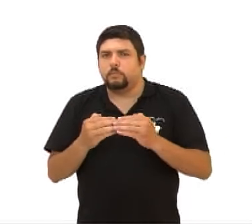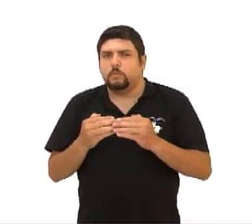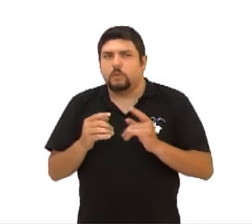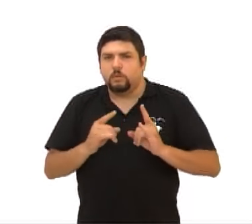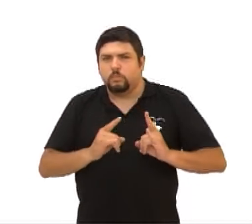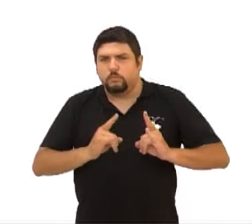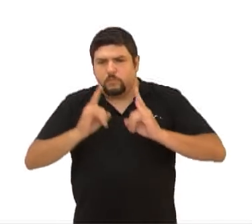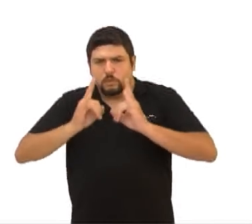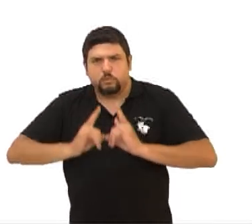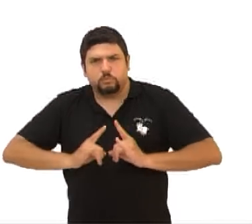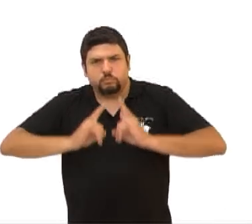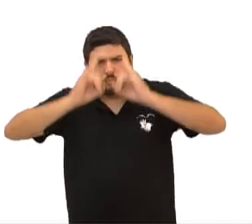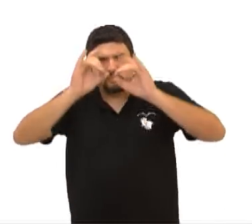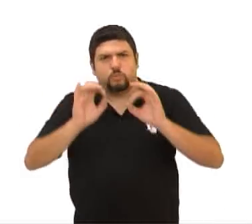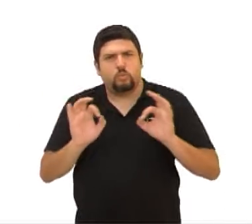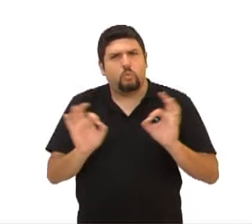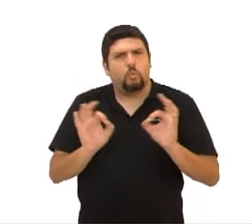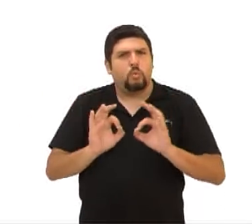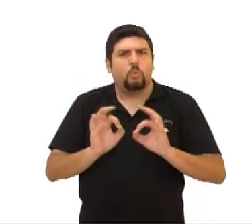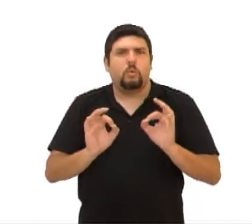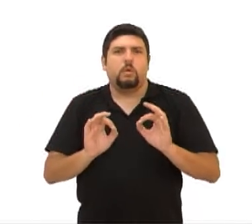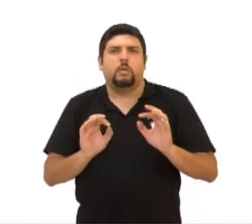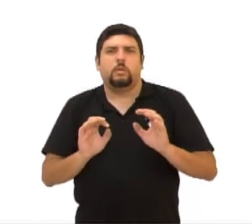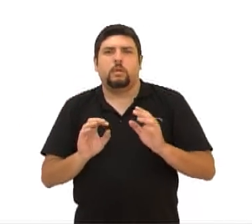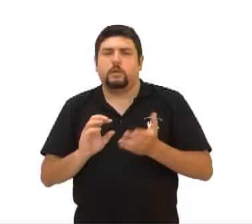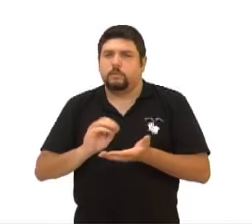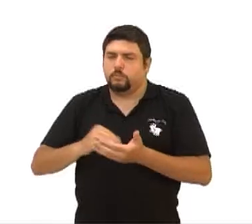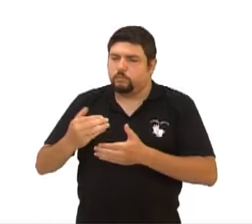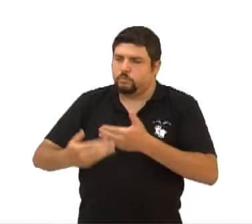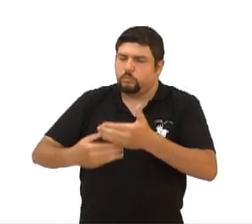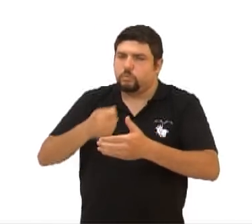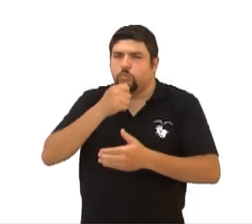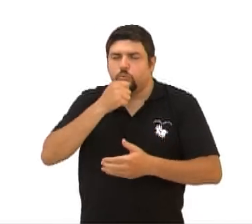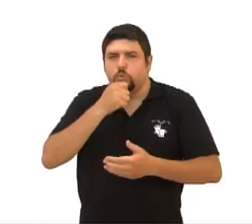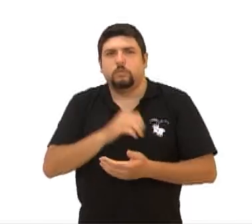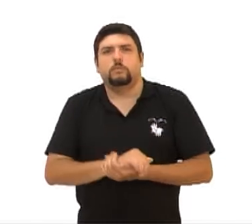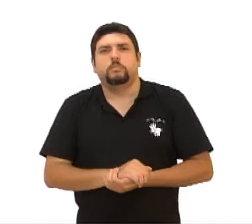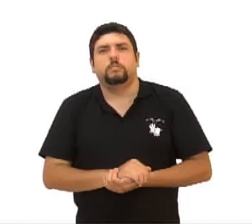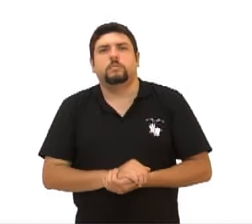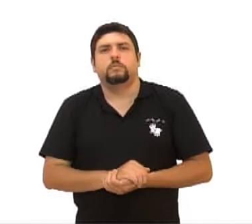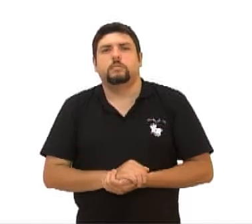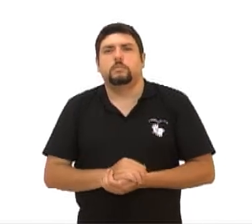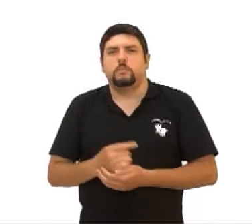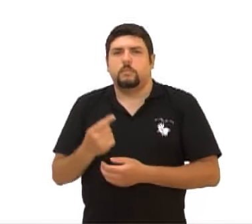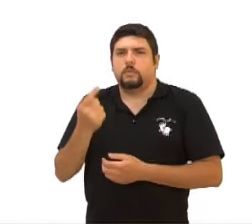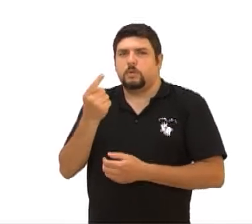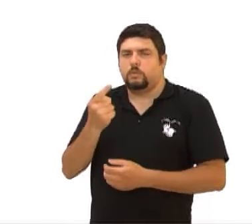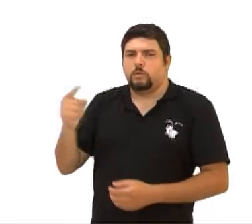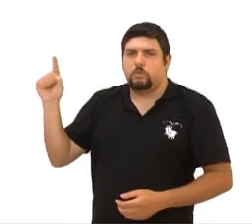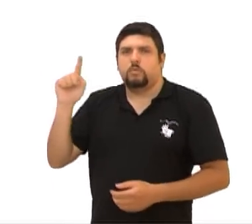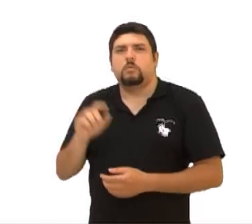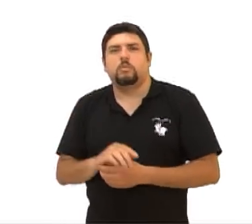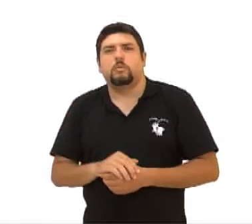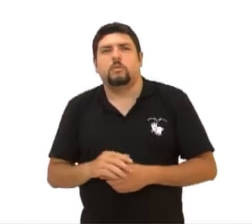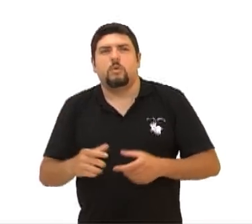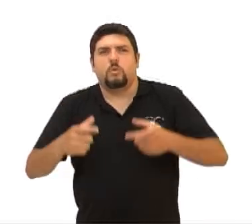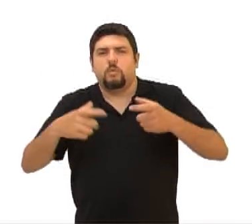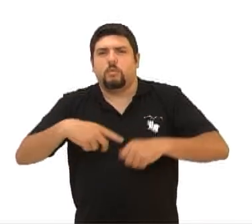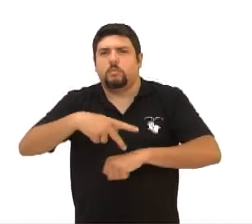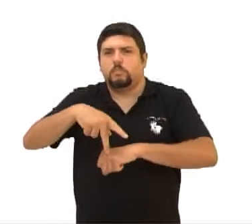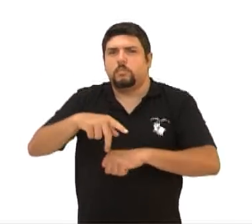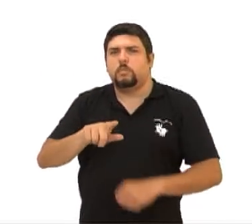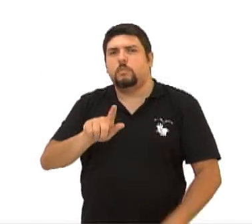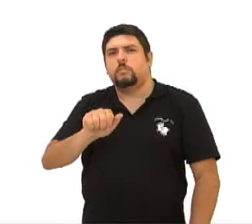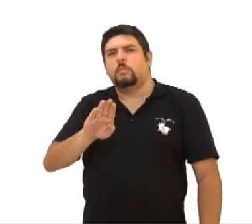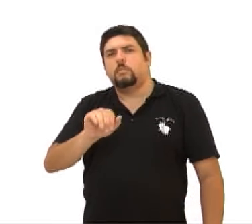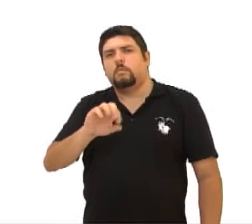de prédios, as edificações são diferenciadas. E a última cidade aí, Libreville, que fica no Gabão, também pela imagem, é